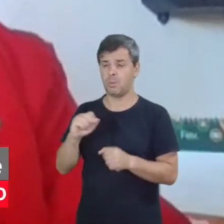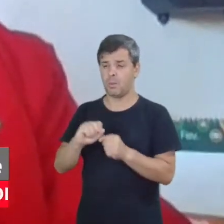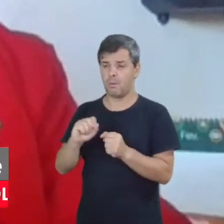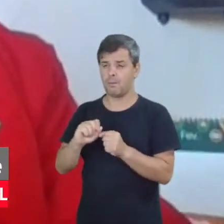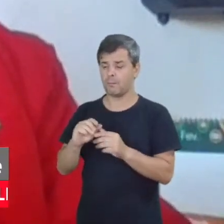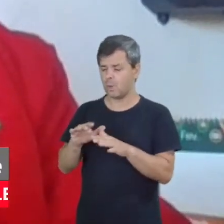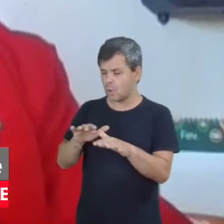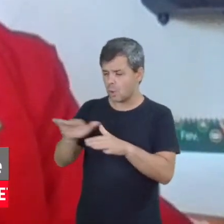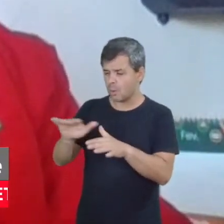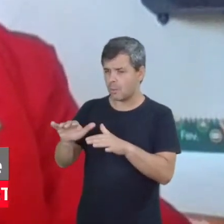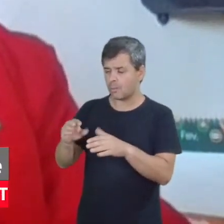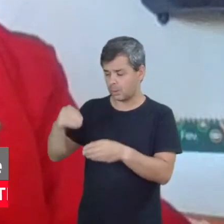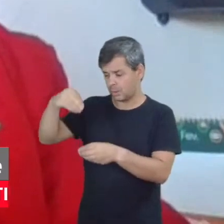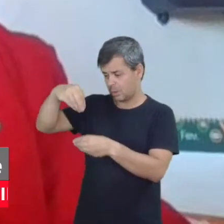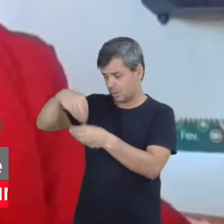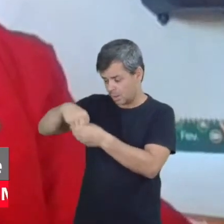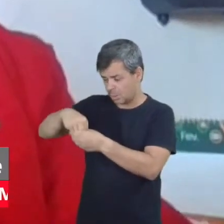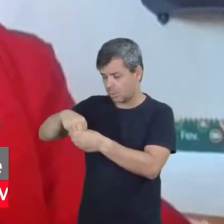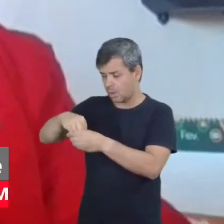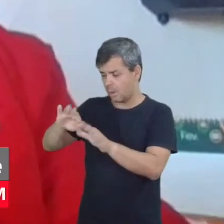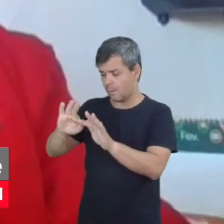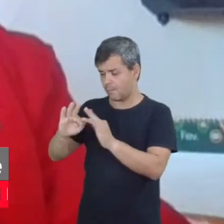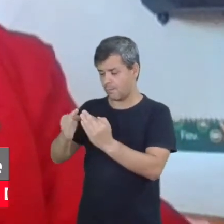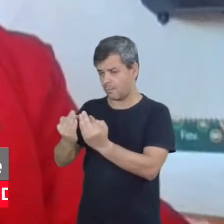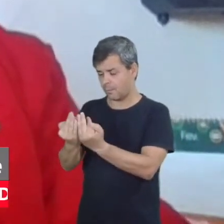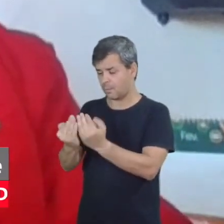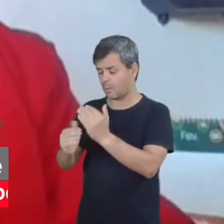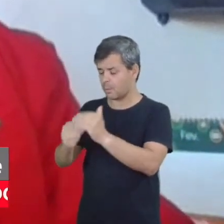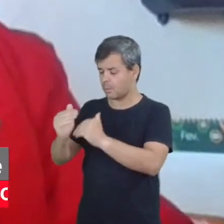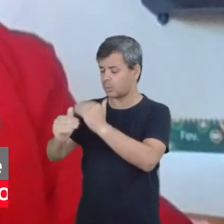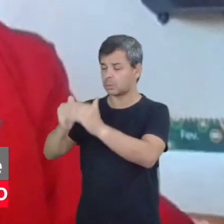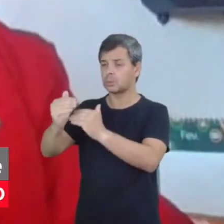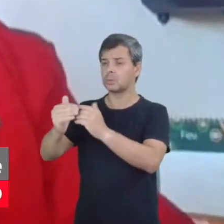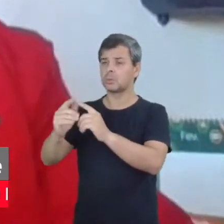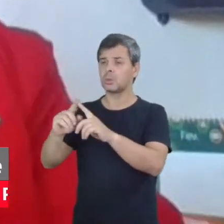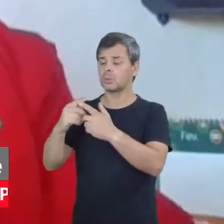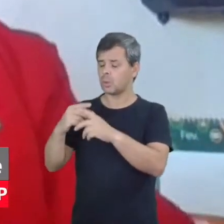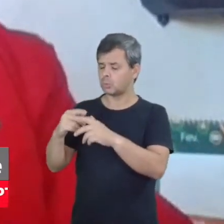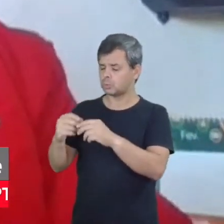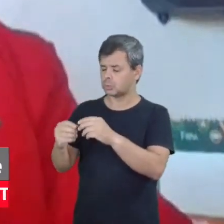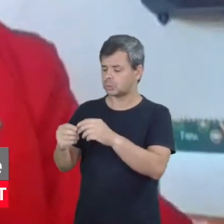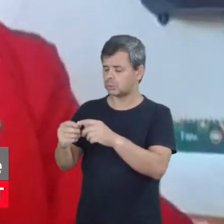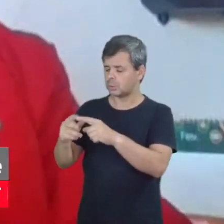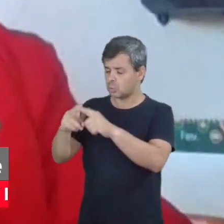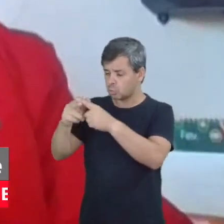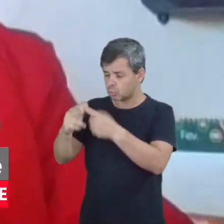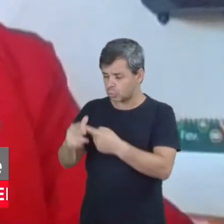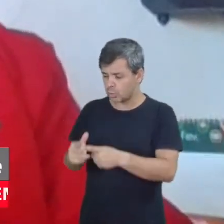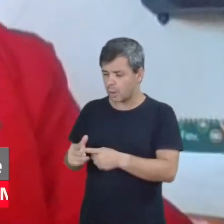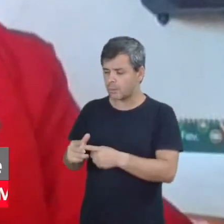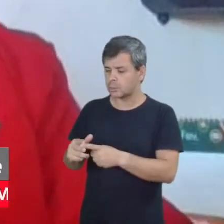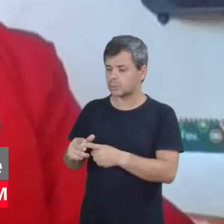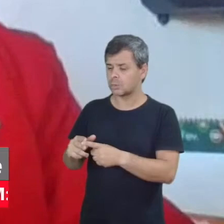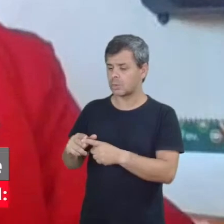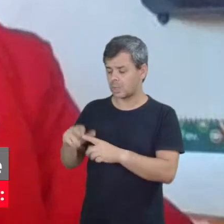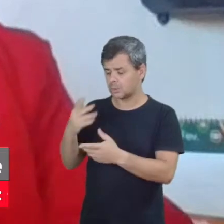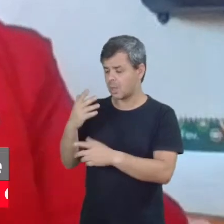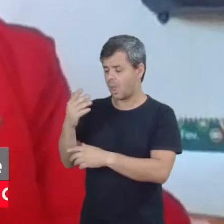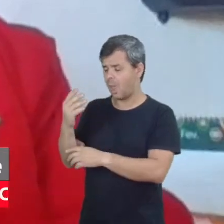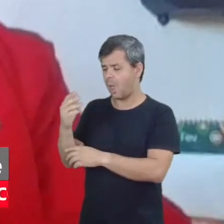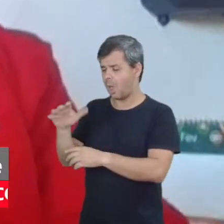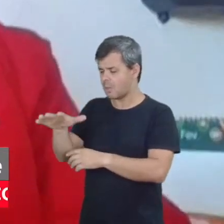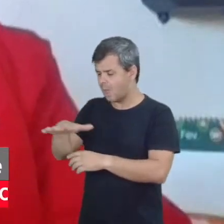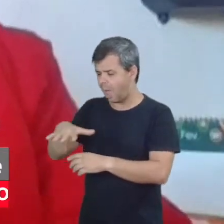esse movimento internamente com as famílias pelo processo de transição, de recuperação das suas reservas